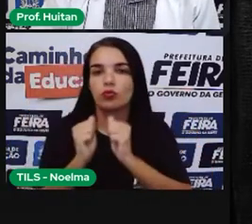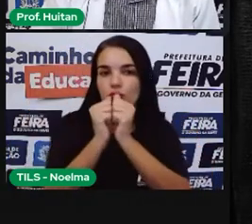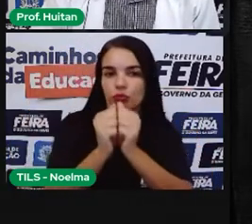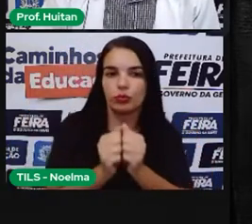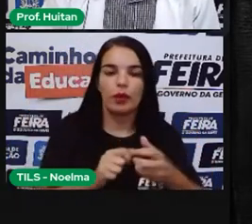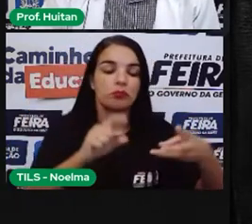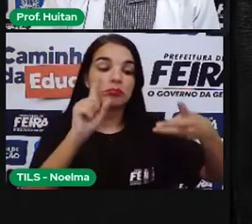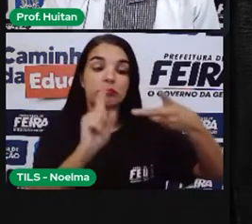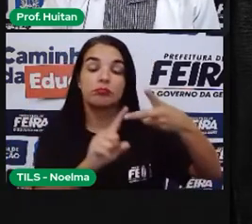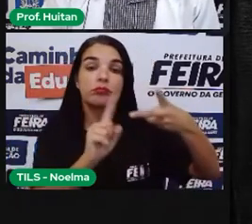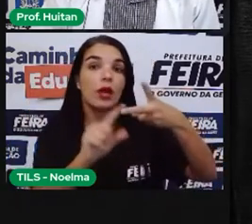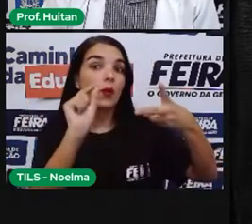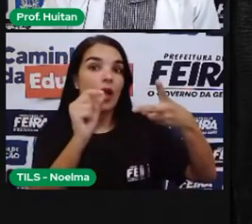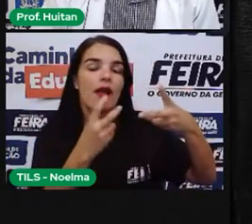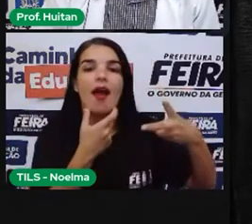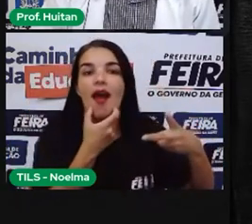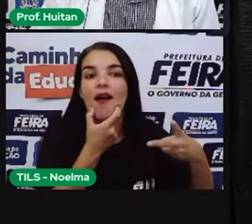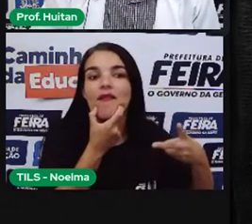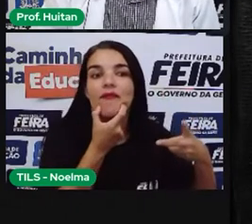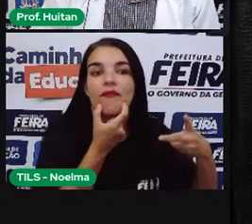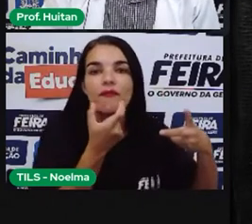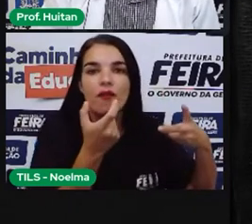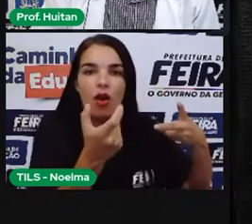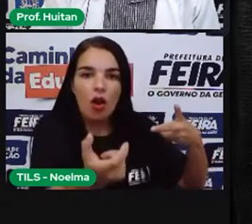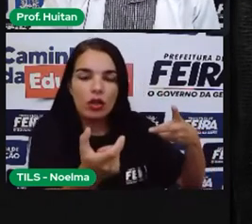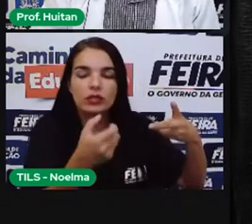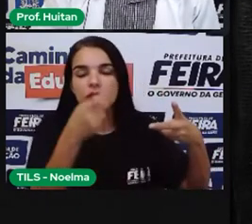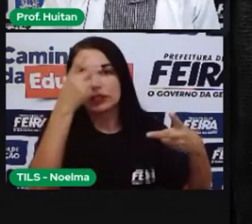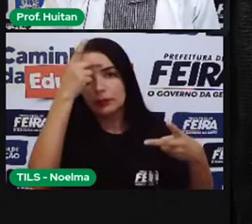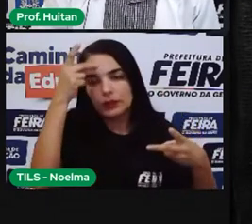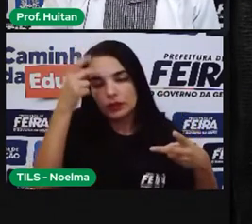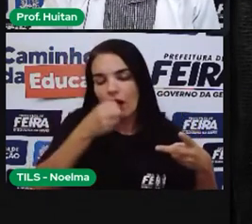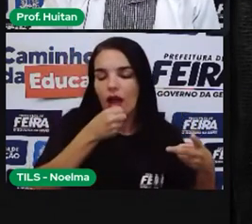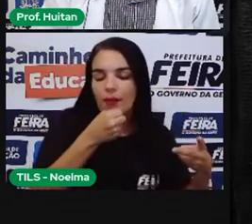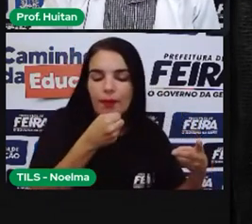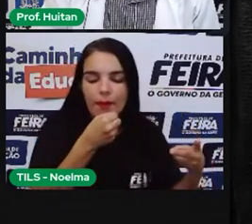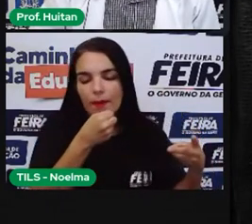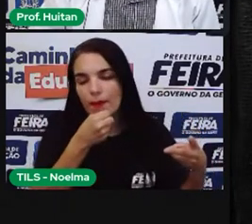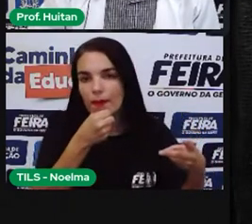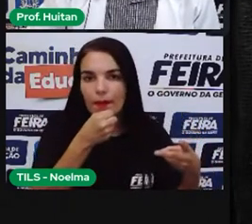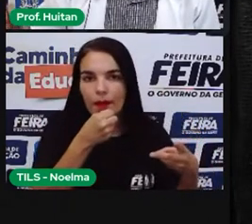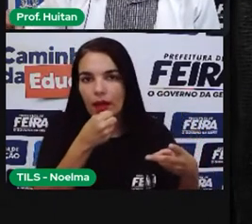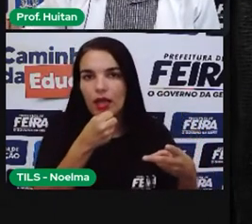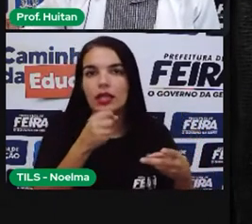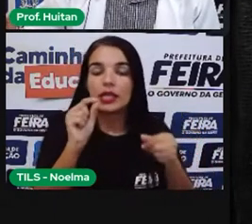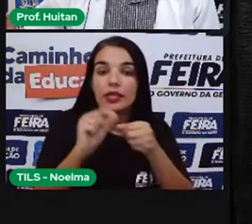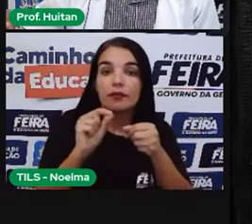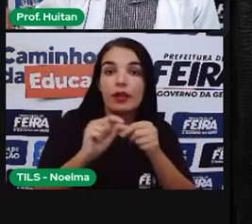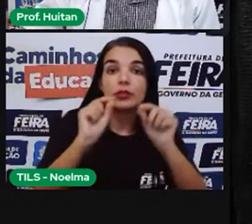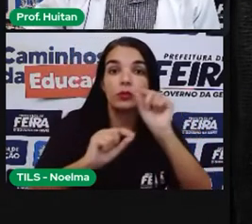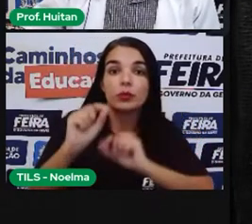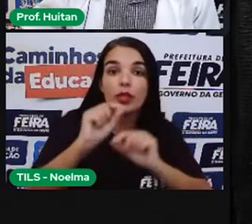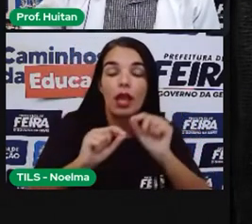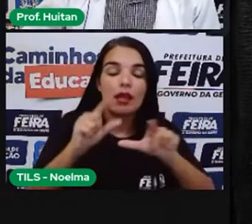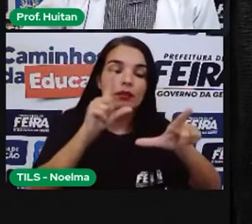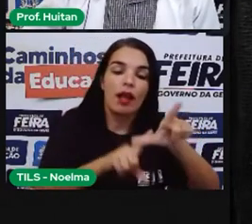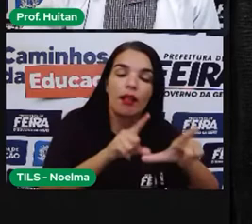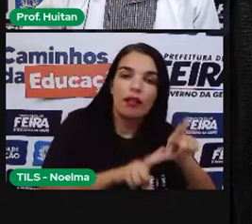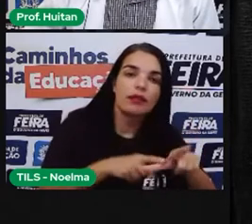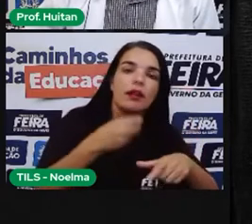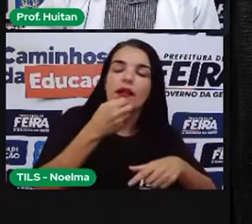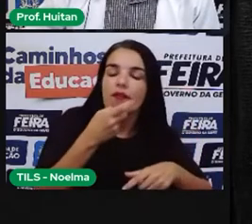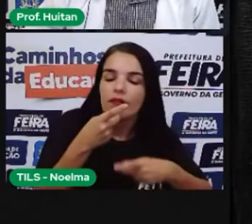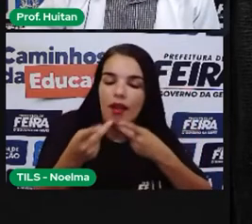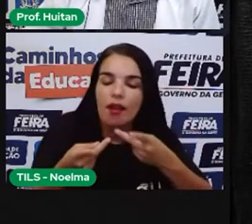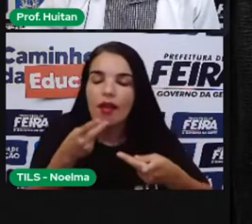seguida, a voz do cantor, que executa a melodia. Melodias são notas uma após a outra.